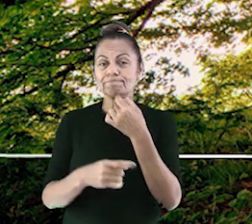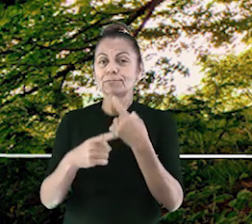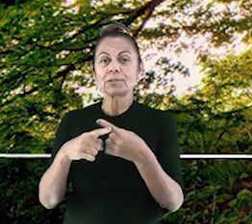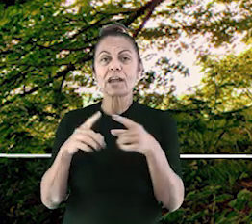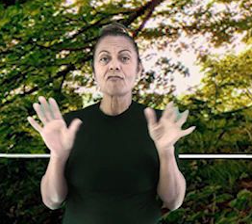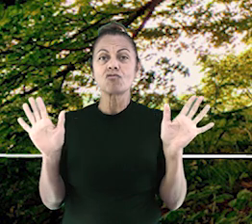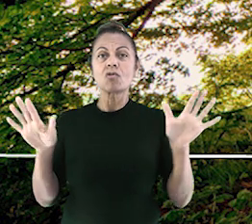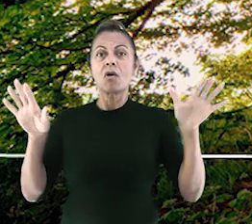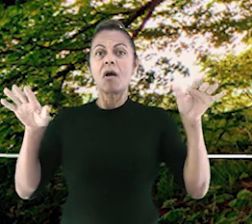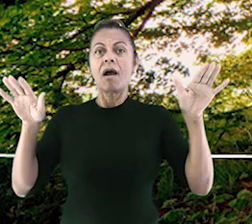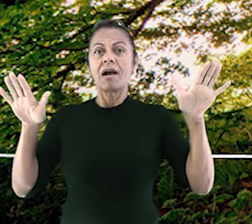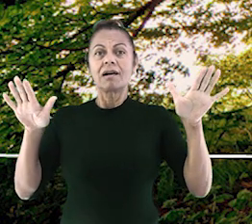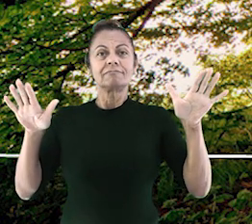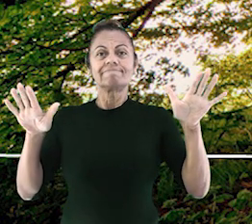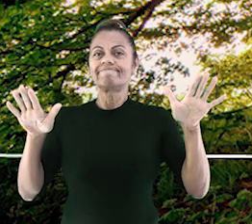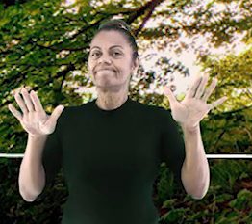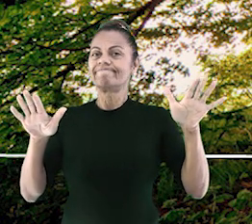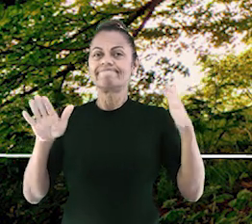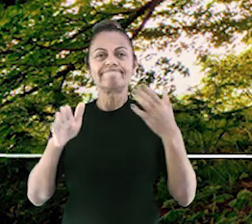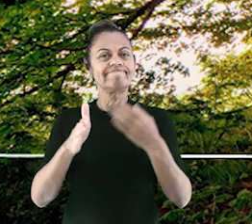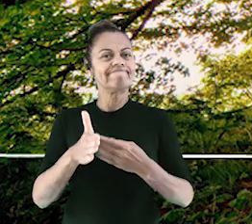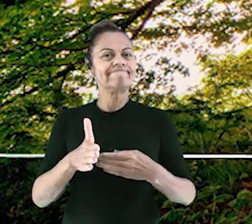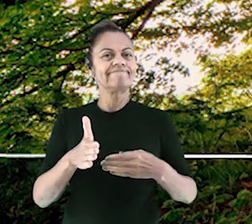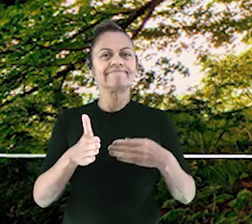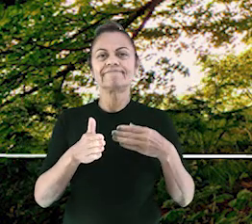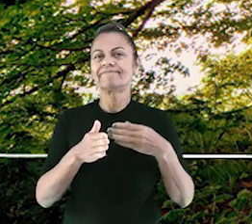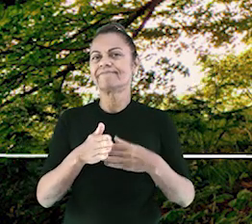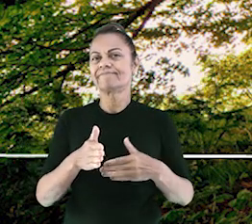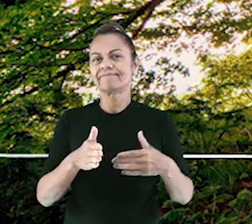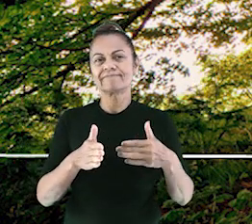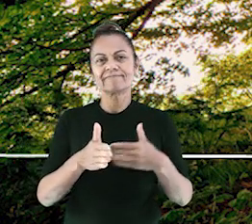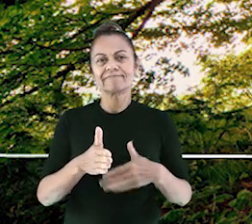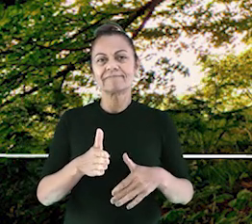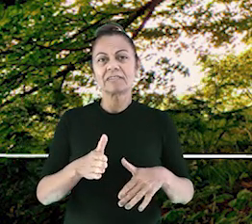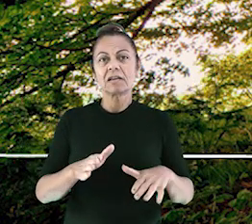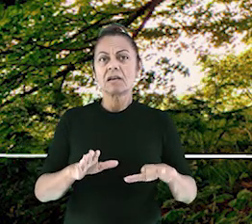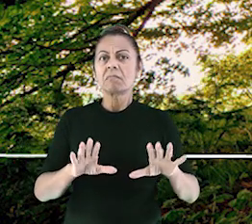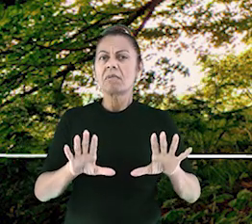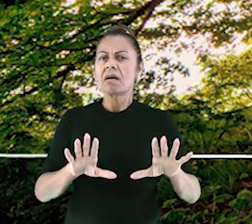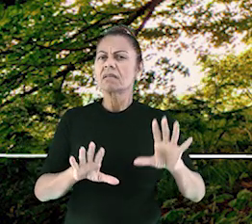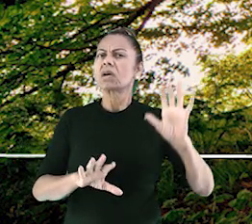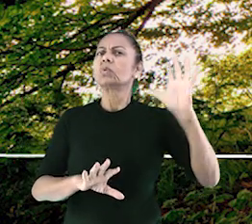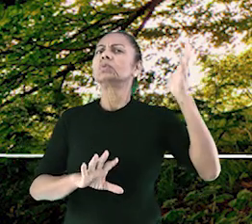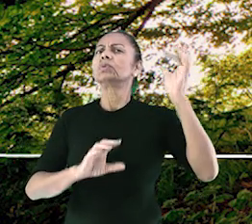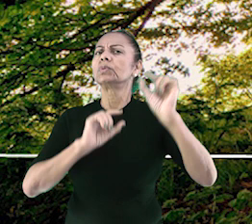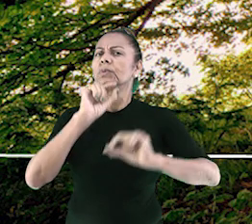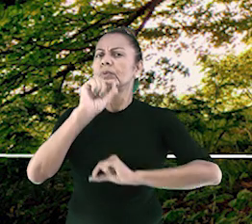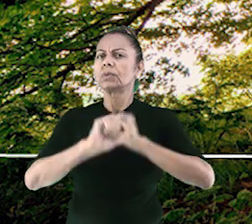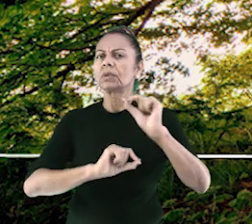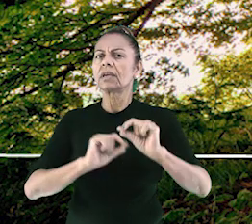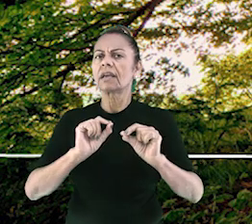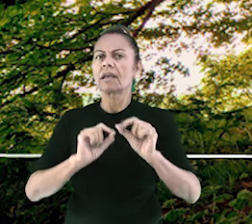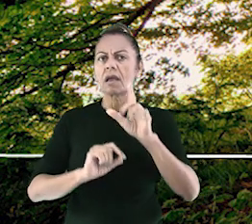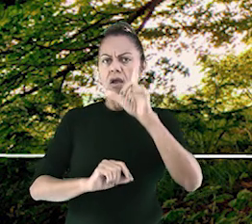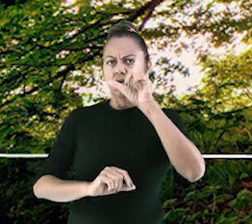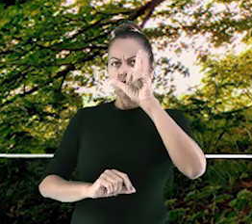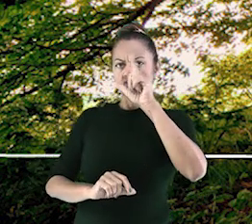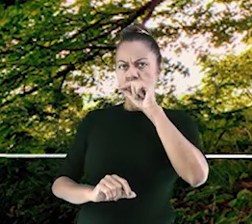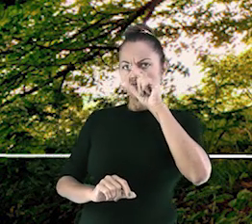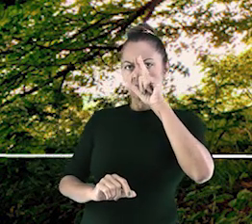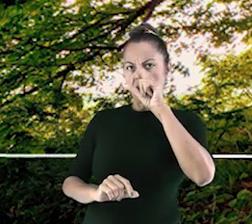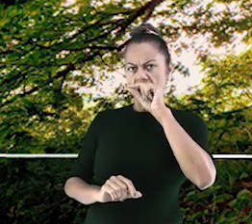Porque não conseguiu voar. Ao seu lado, de repente, veio e pousou